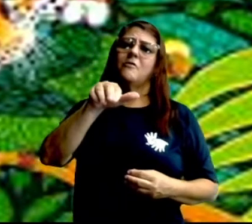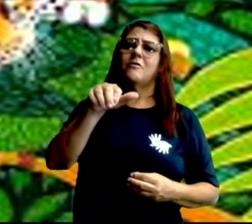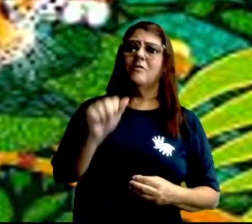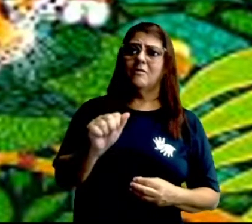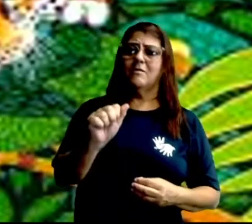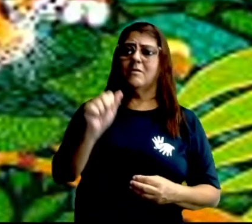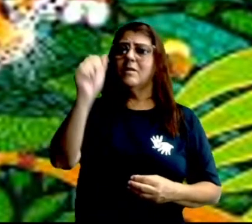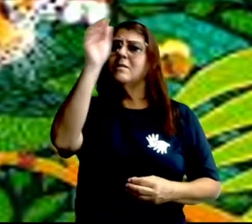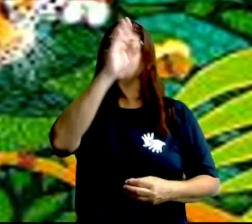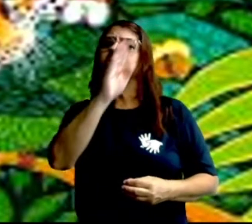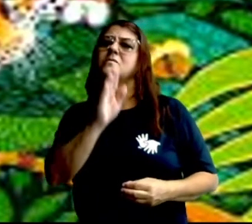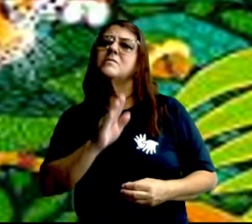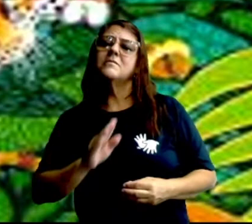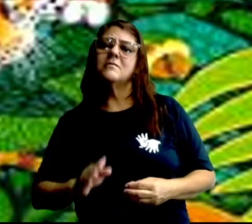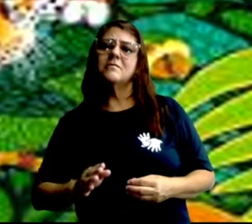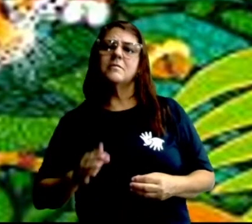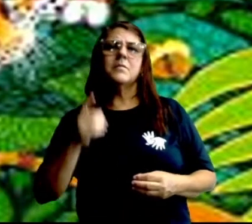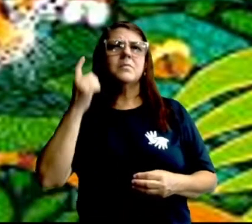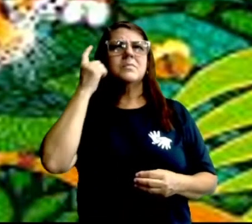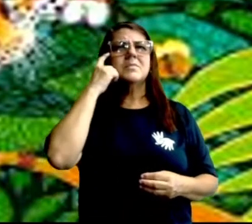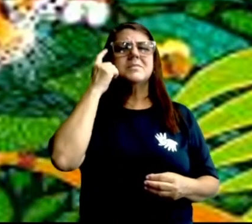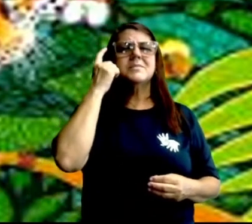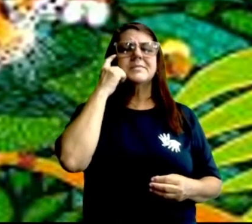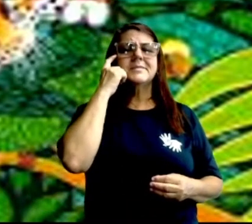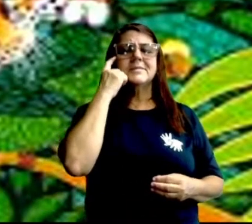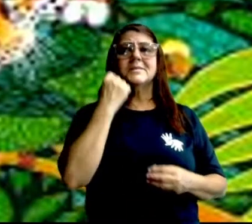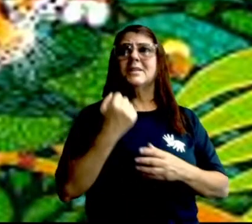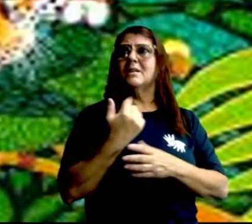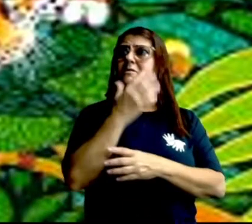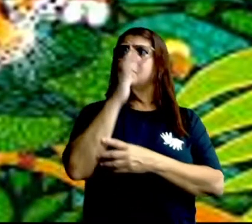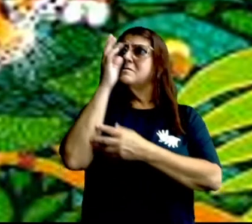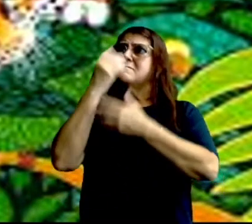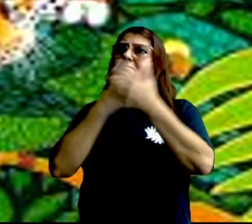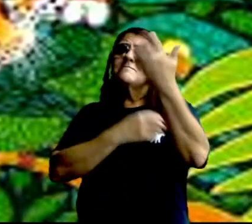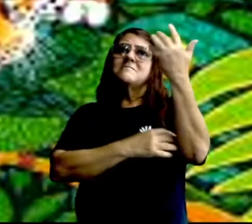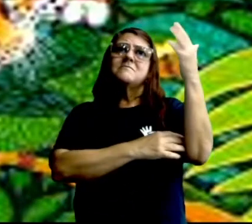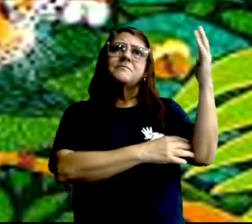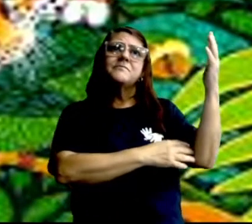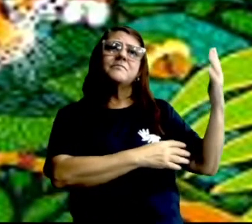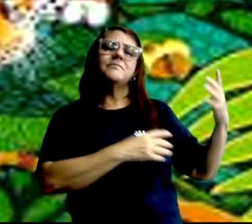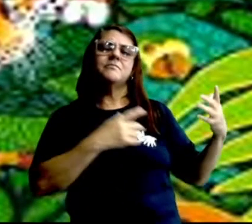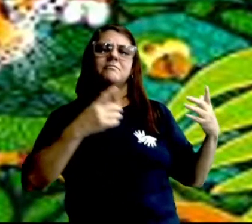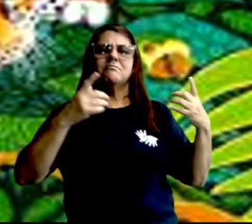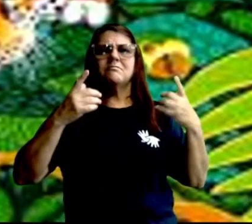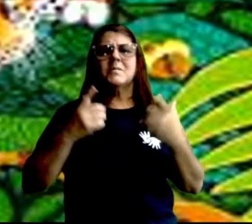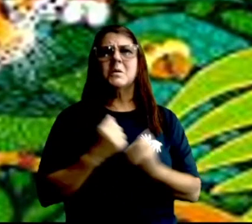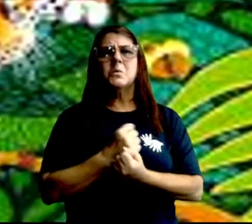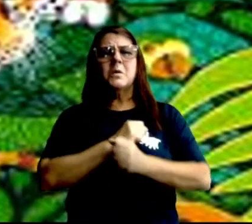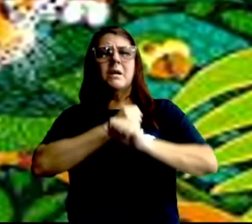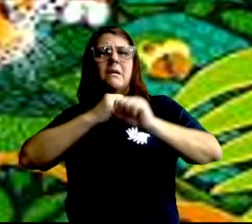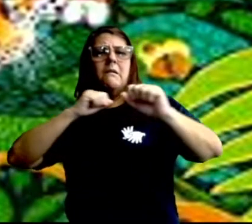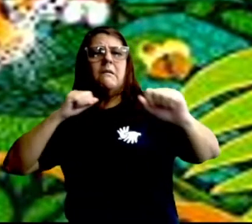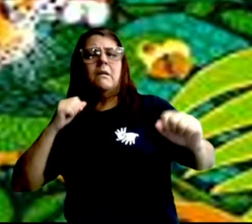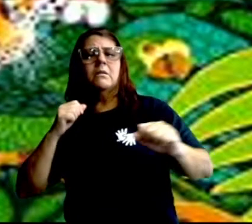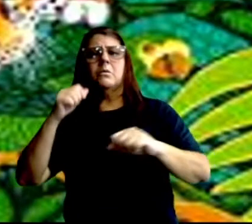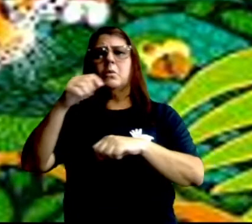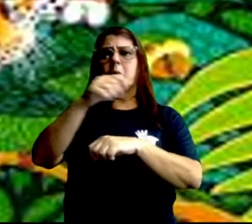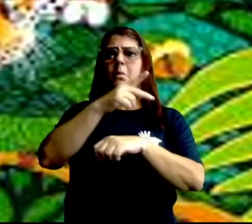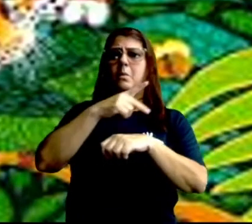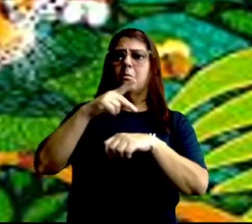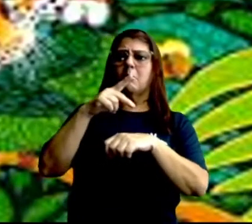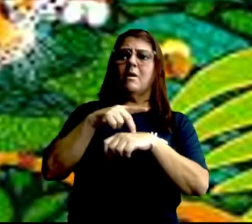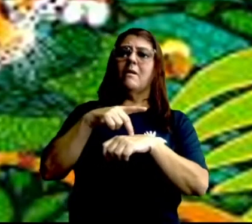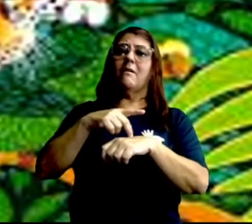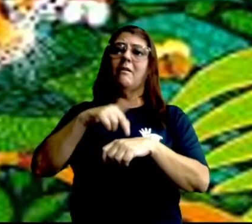quando a gente pensa em Flora a gente pensa também no sentido mais amplo né de como o nosso país é um país